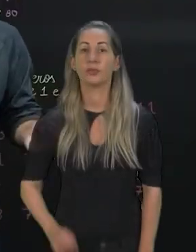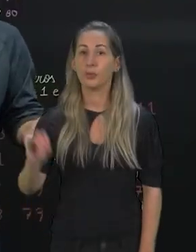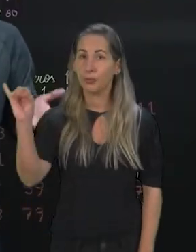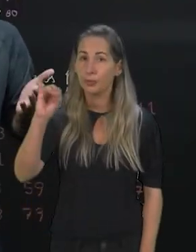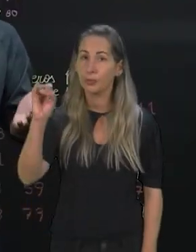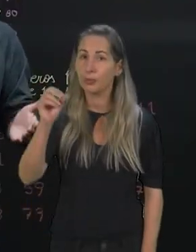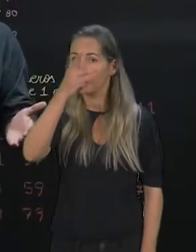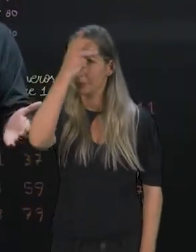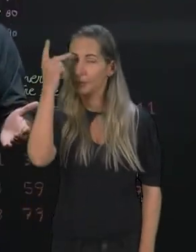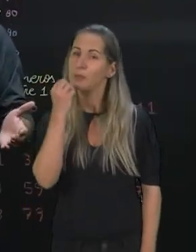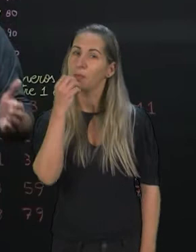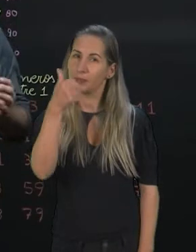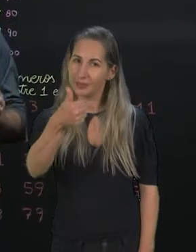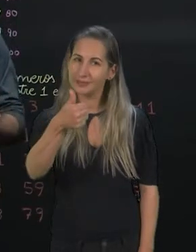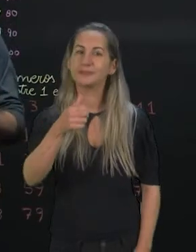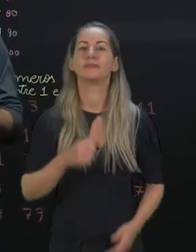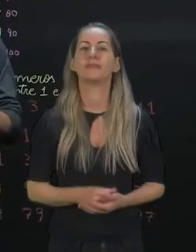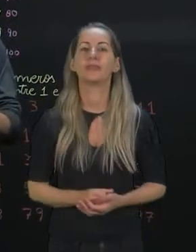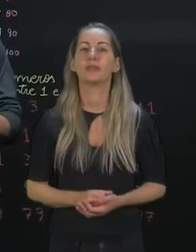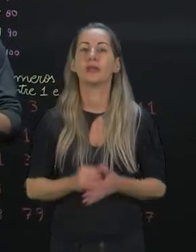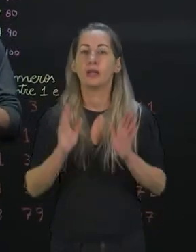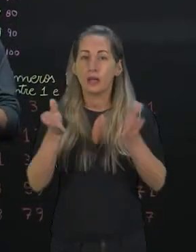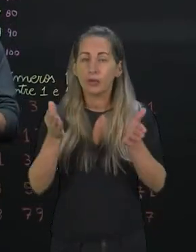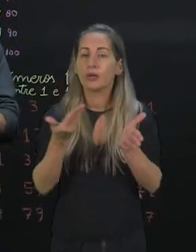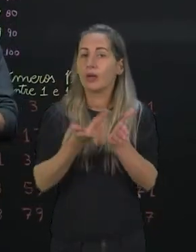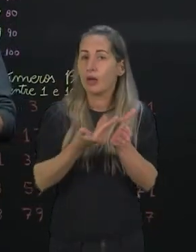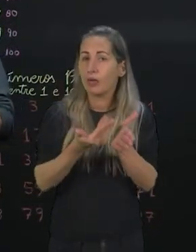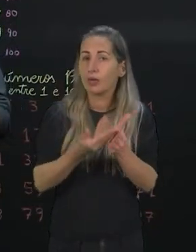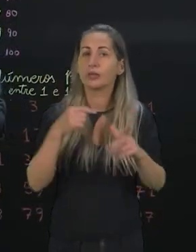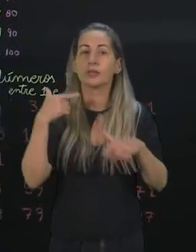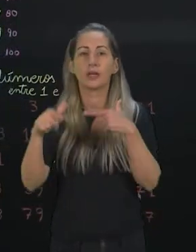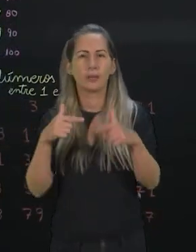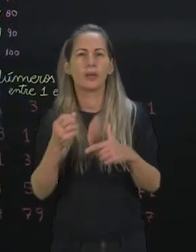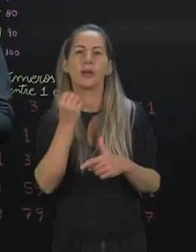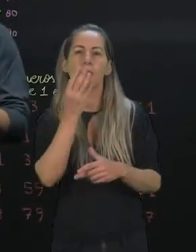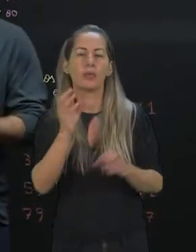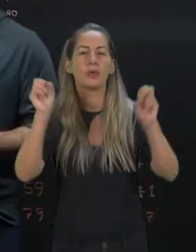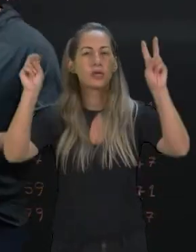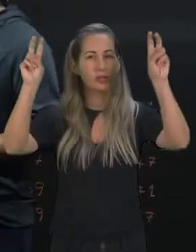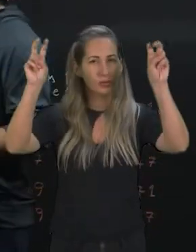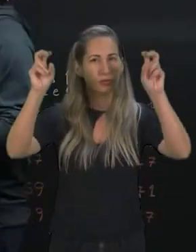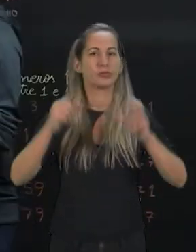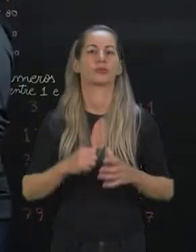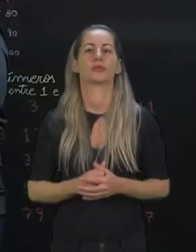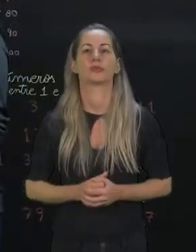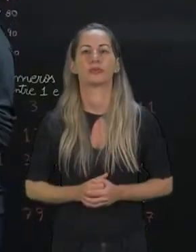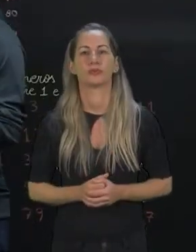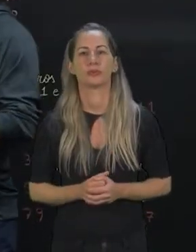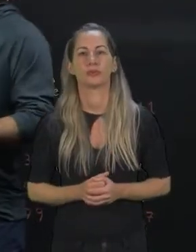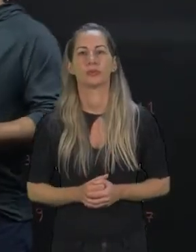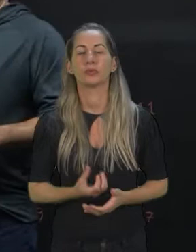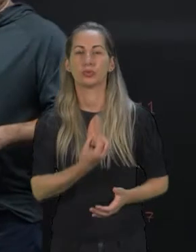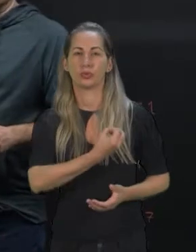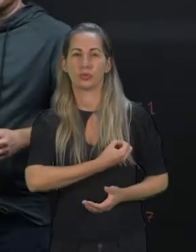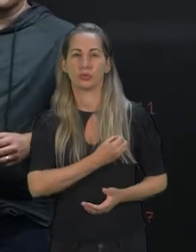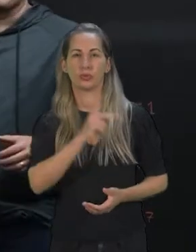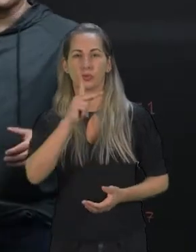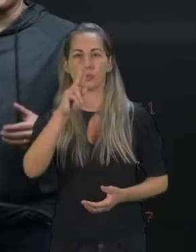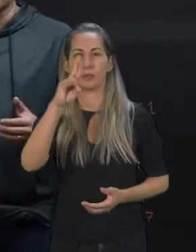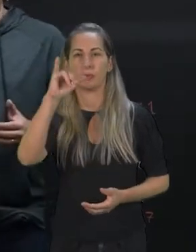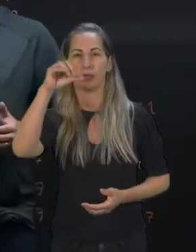Olá pessoal, tudo bem com vocês? Nessa nossa aula de hoje vamos trabalhar aqui um assunto bem interessante que trata dos números